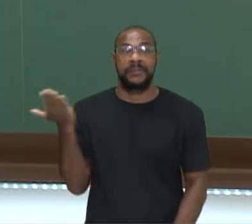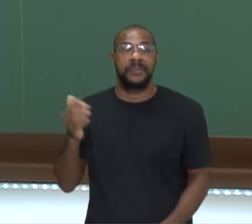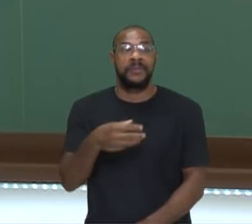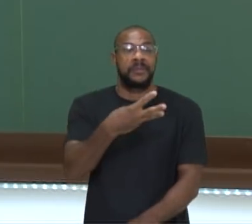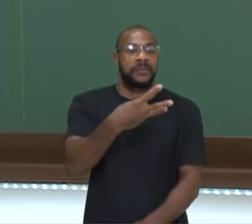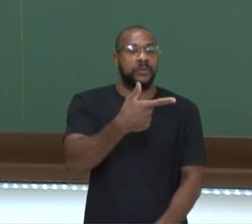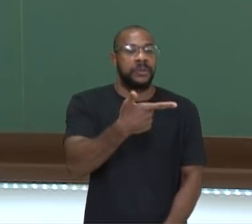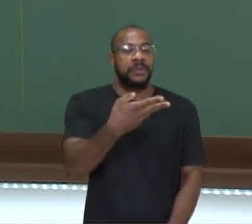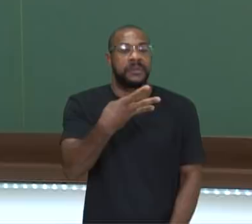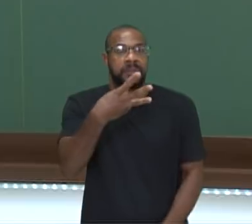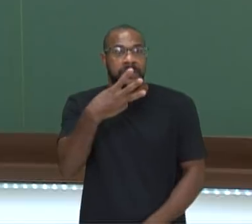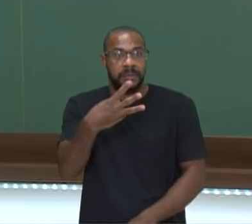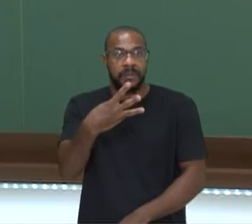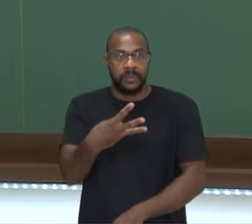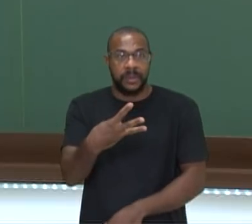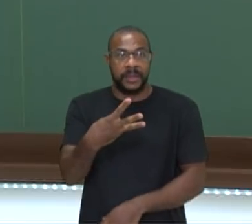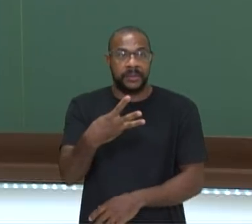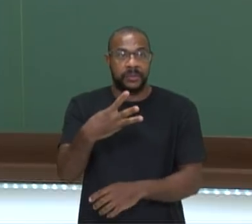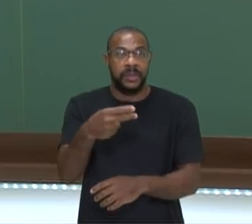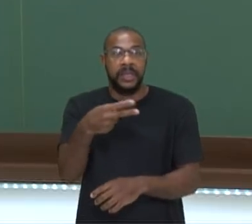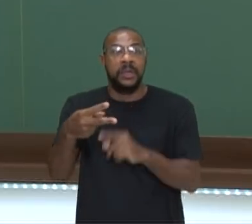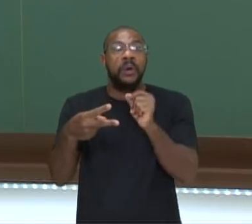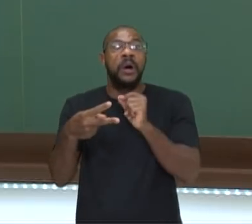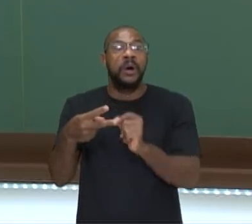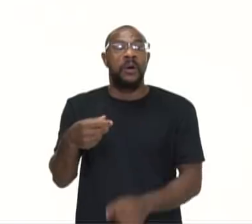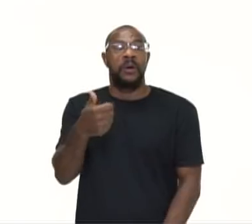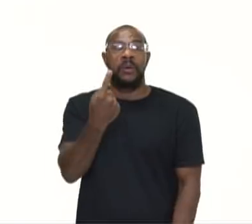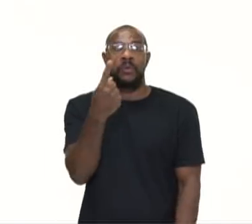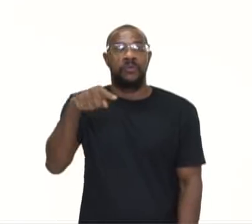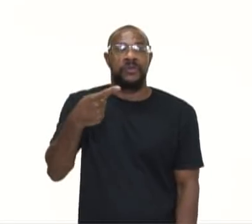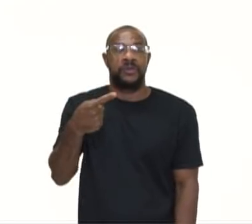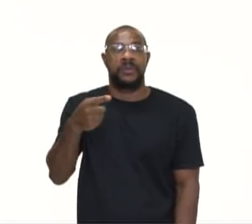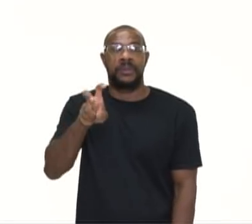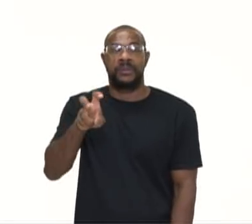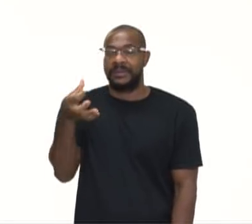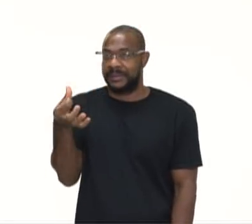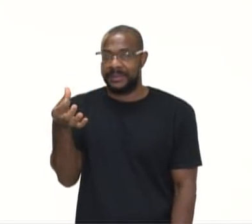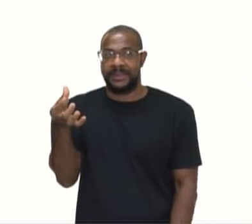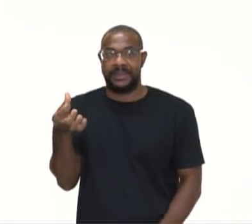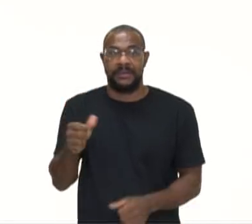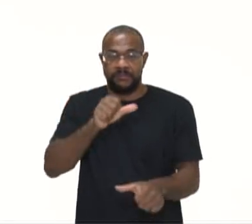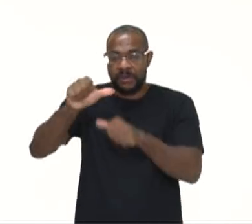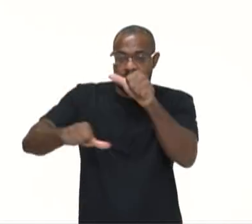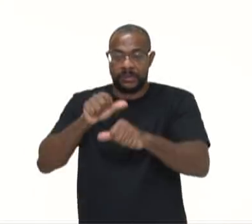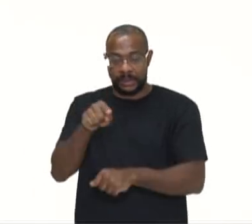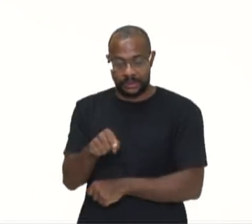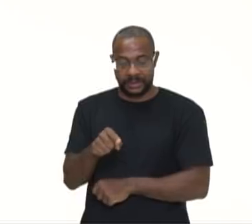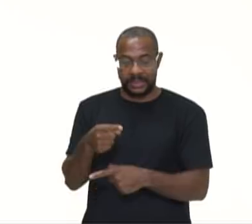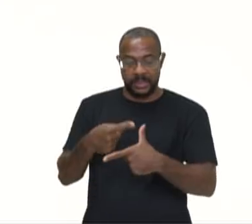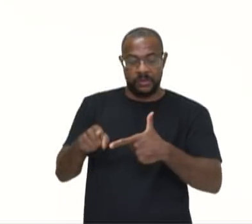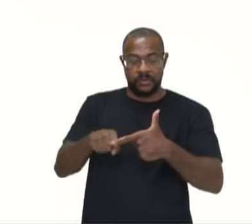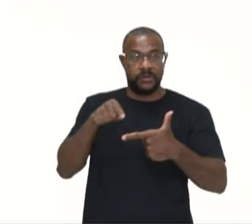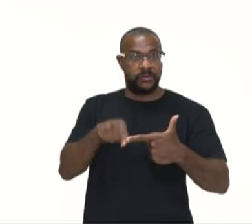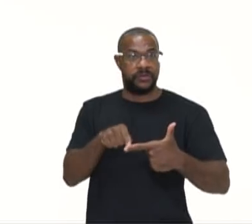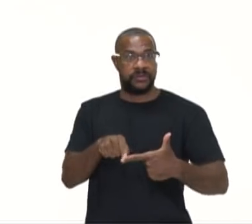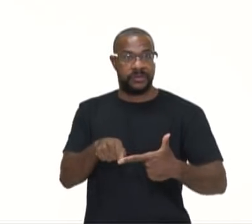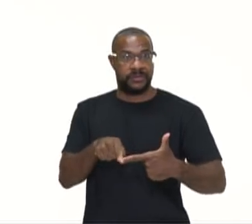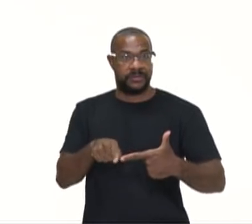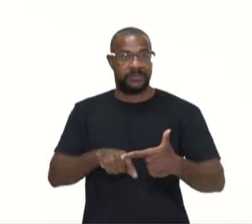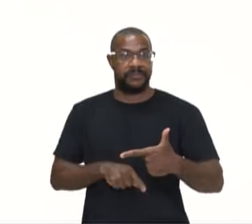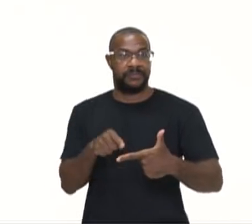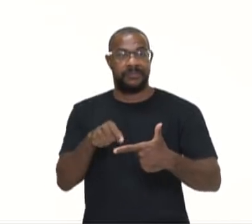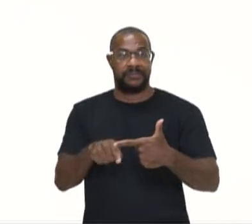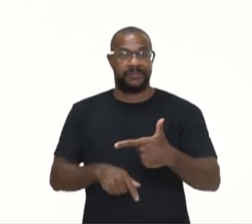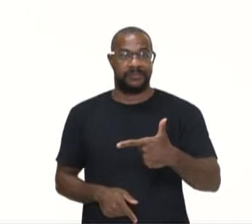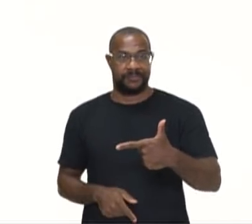1,56 do capital. Esse 1,56 está multiplicando, vai passar dividindo. Portanto, 234